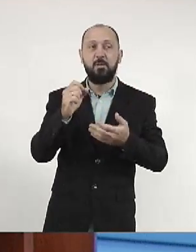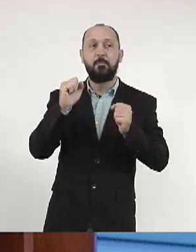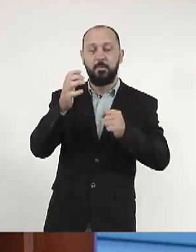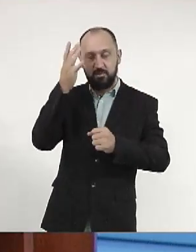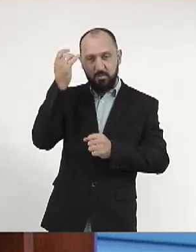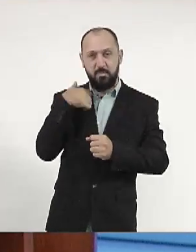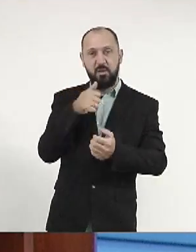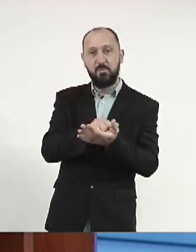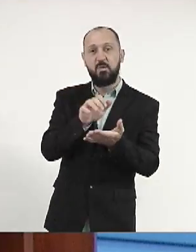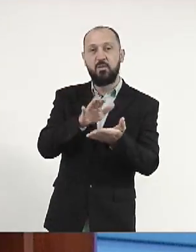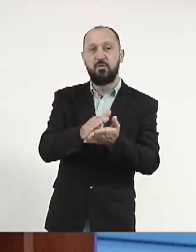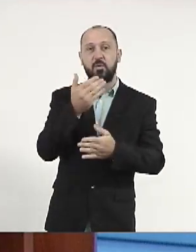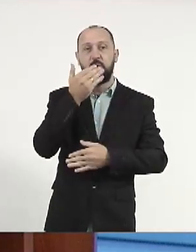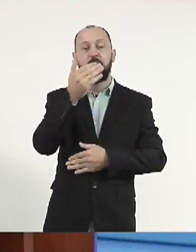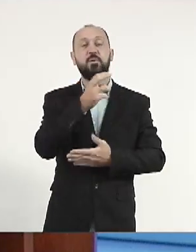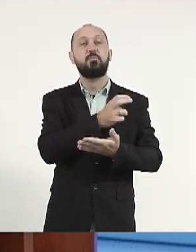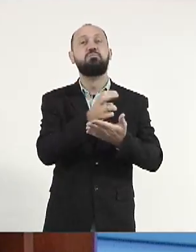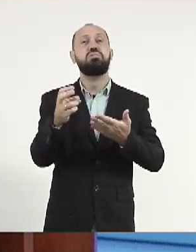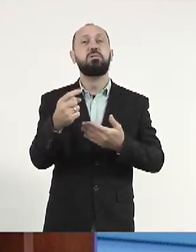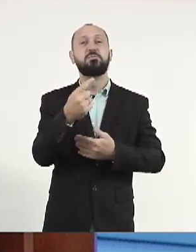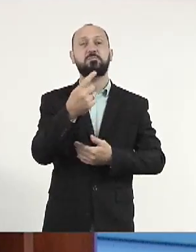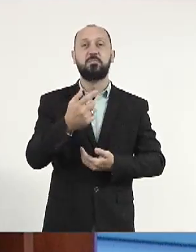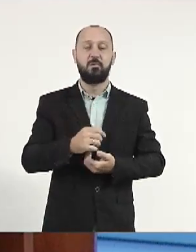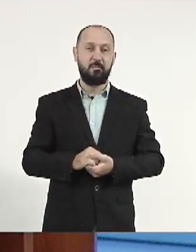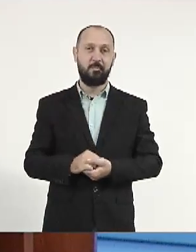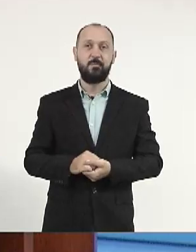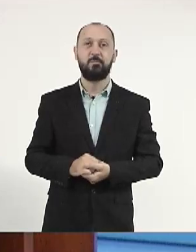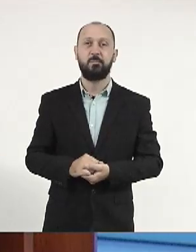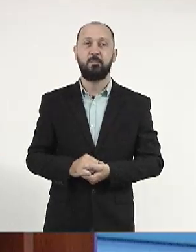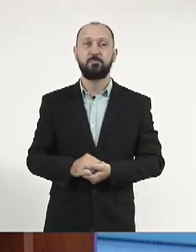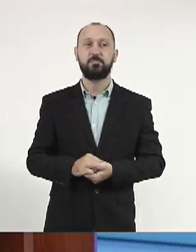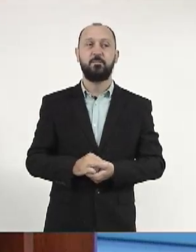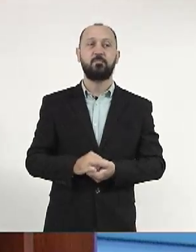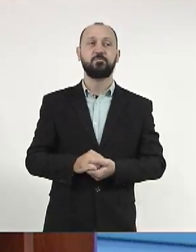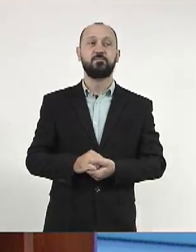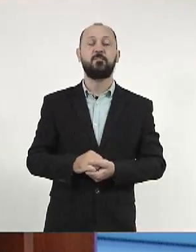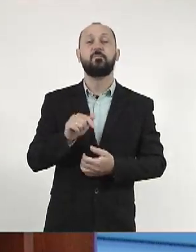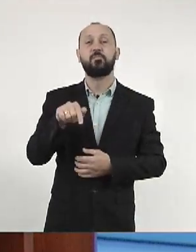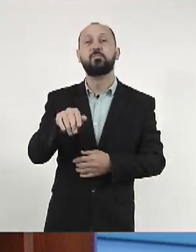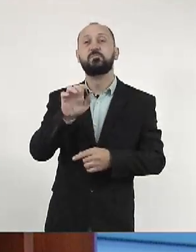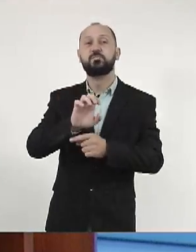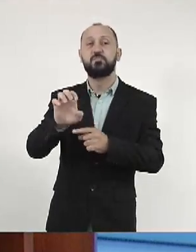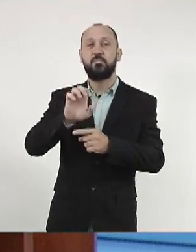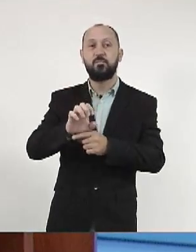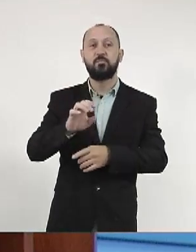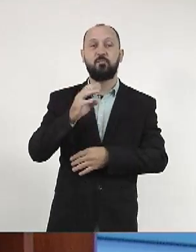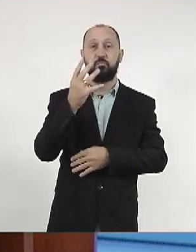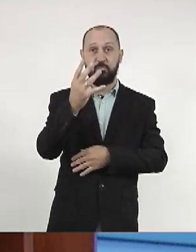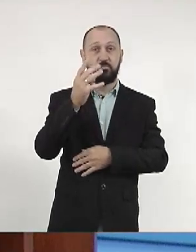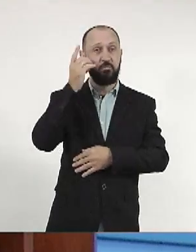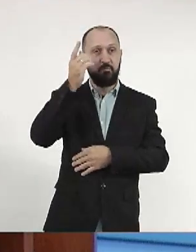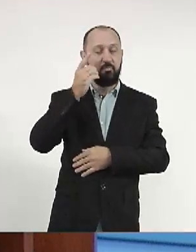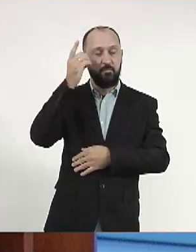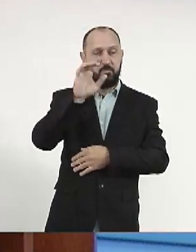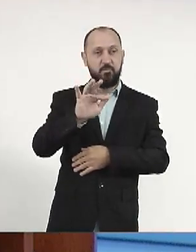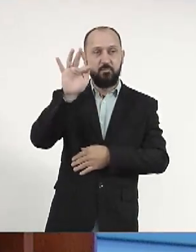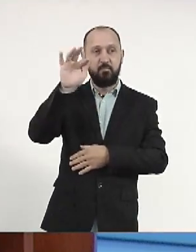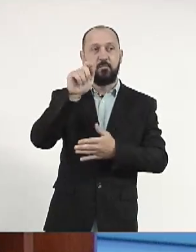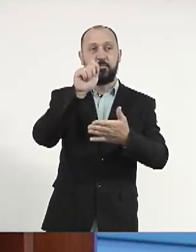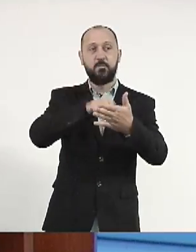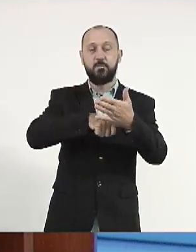me condenar, então vamos pedir o impeachment dele. Inclusive aqui do Estado, 4 deputados federais